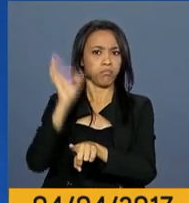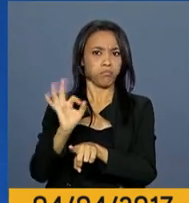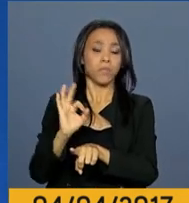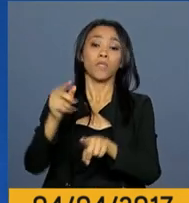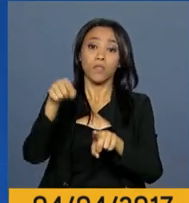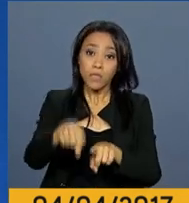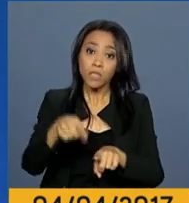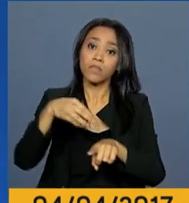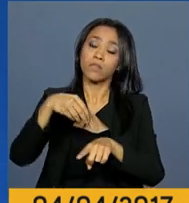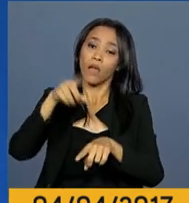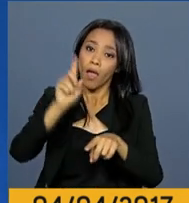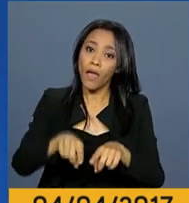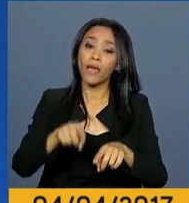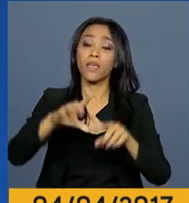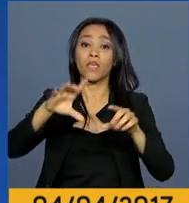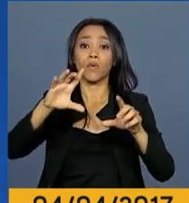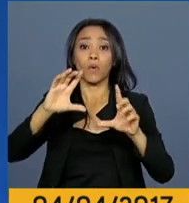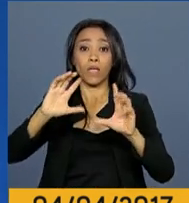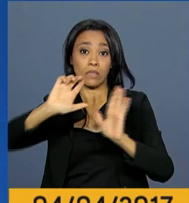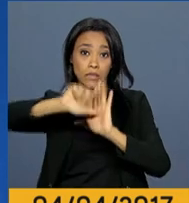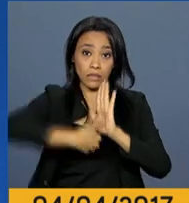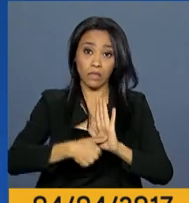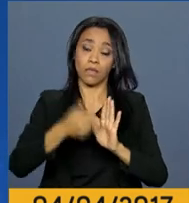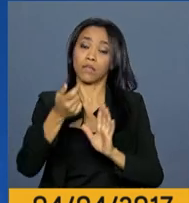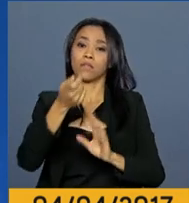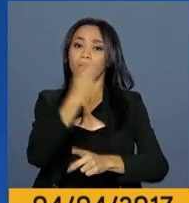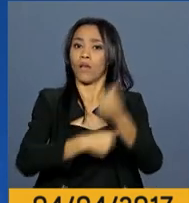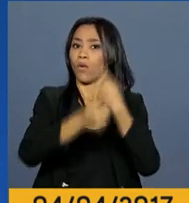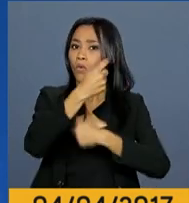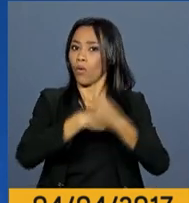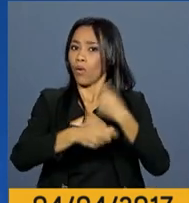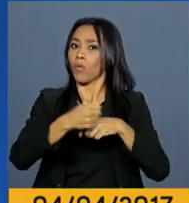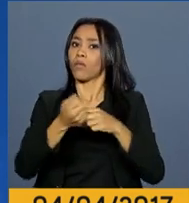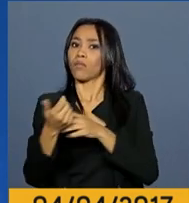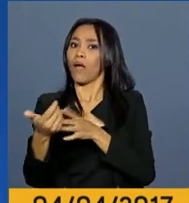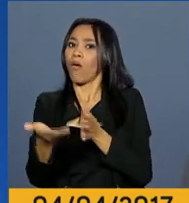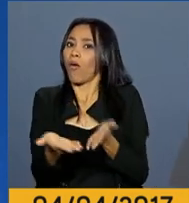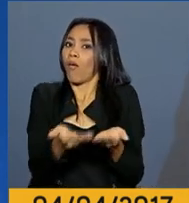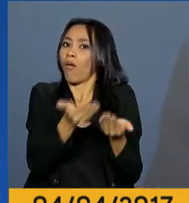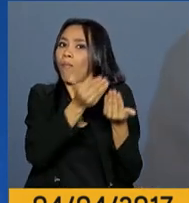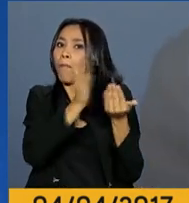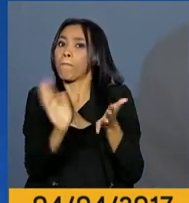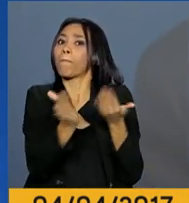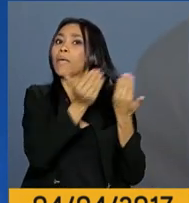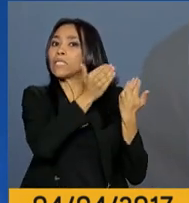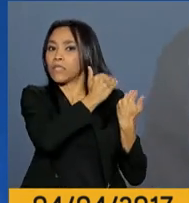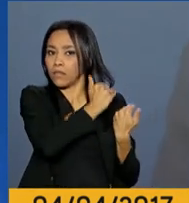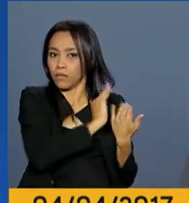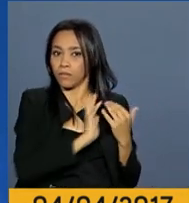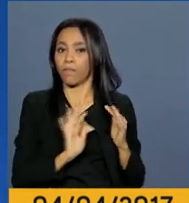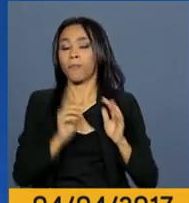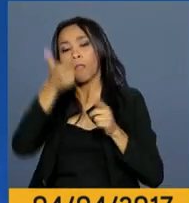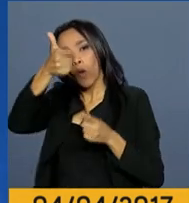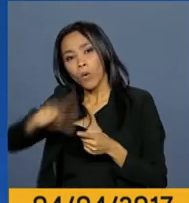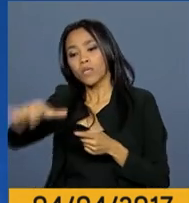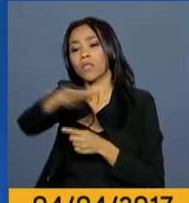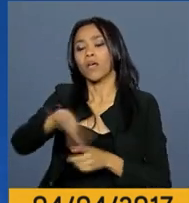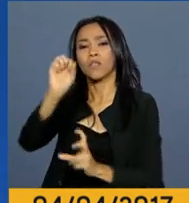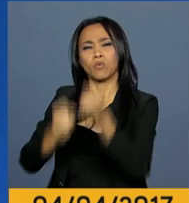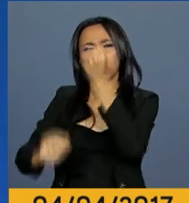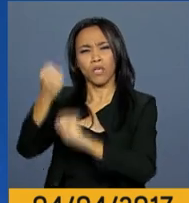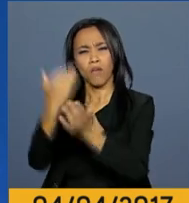que a recessão está ficando para trás. A própria atividade industrial tem avançado média